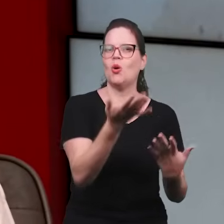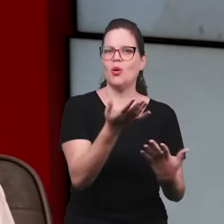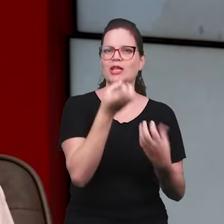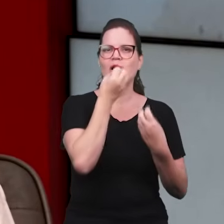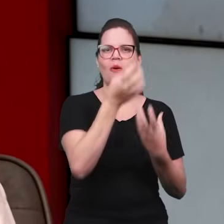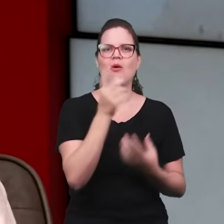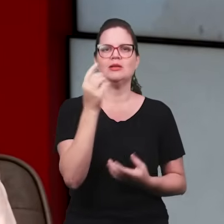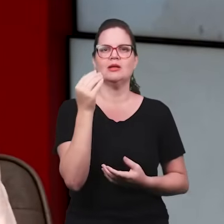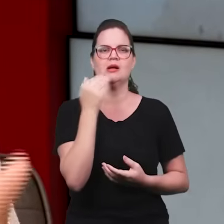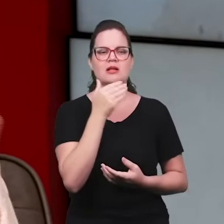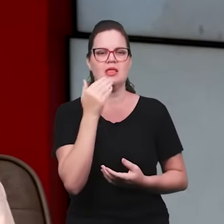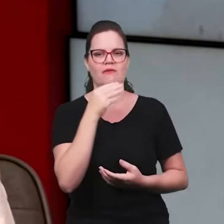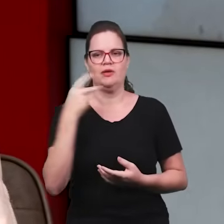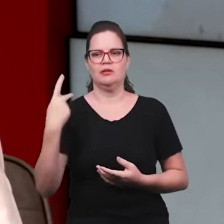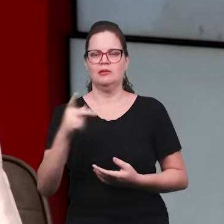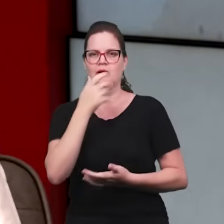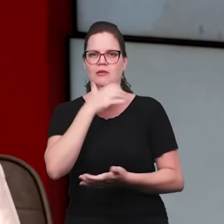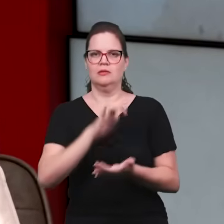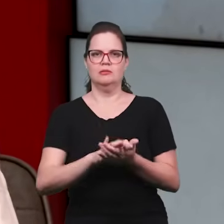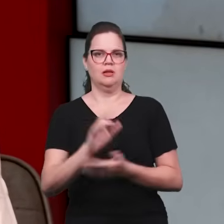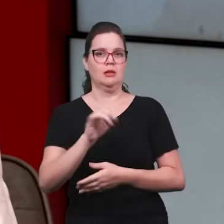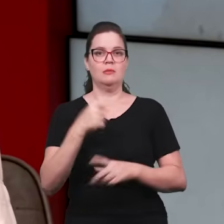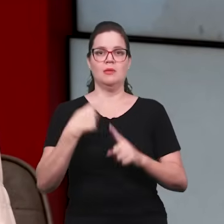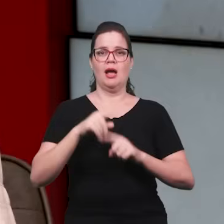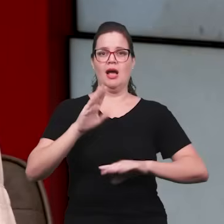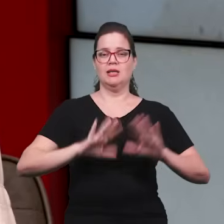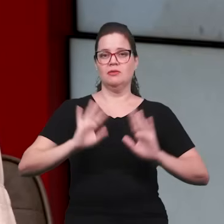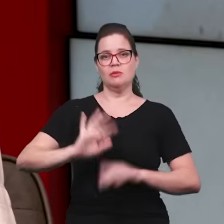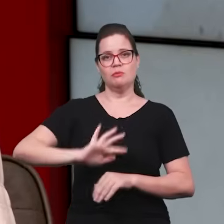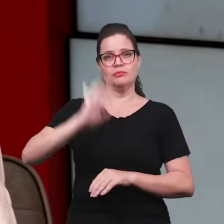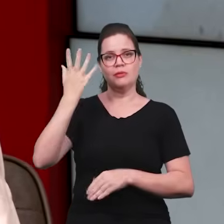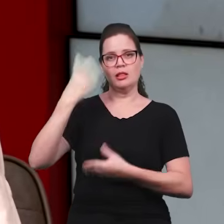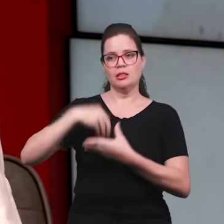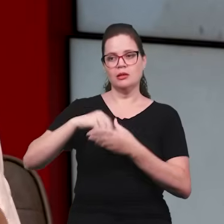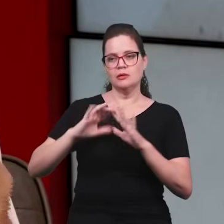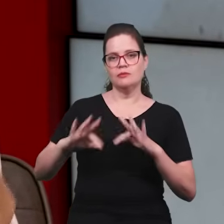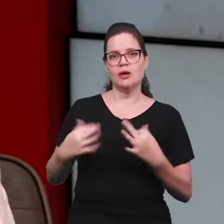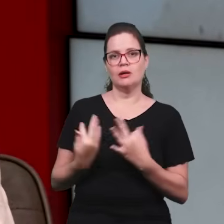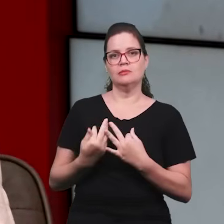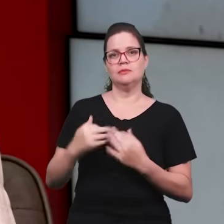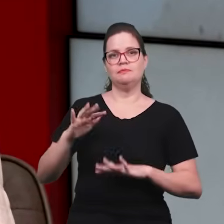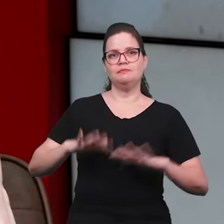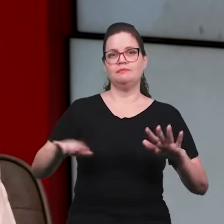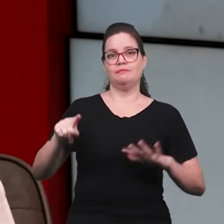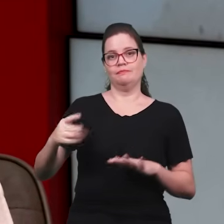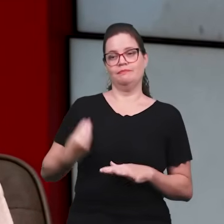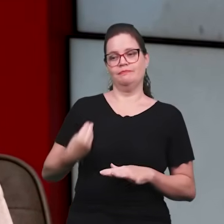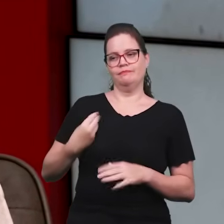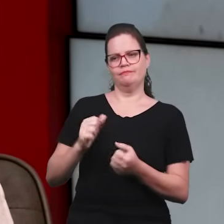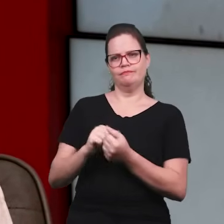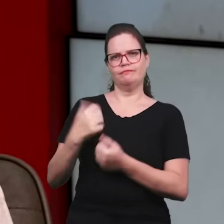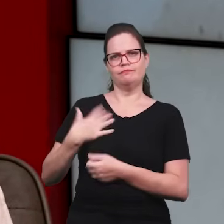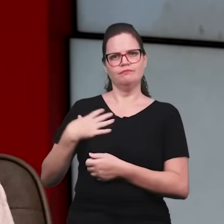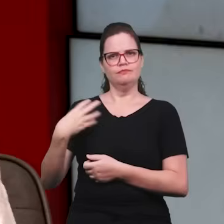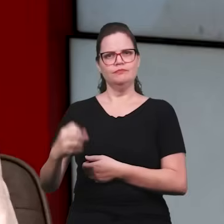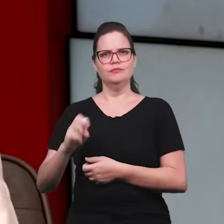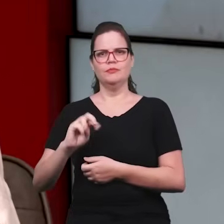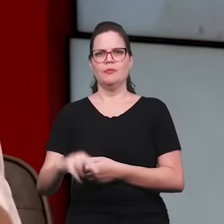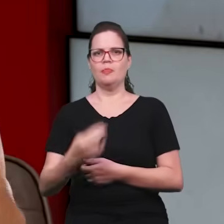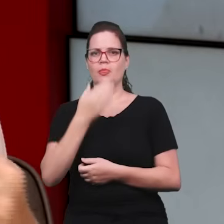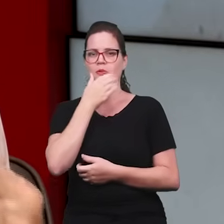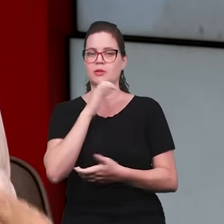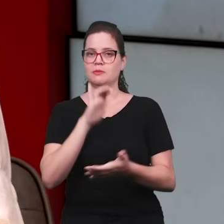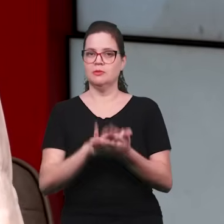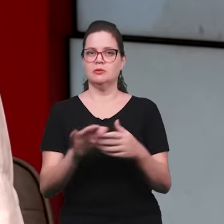também do marido, né? Situações que às vezes acontecem dentro do lar, situações que você viveu junto com os filhos ou junto com o esposo,